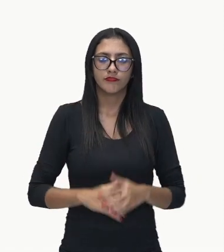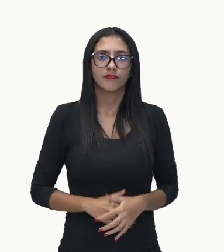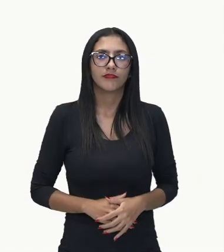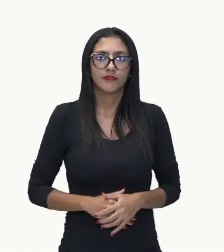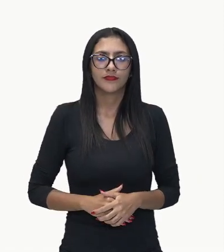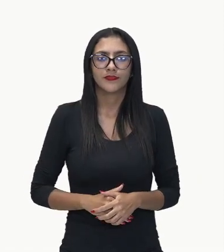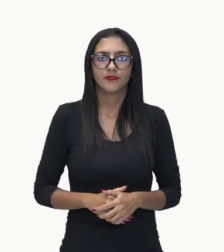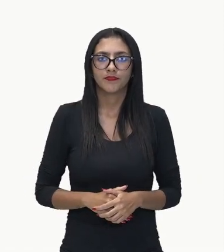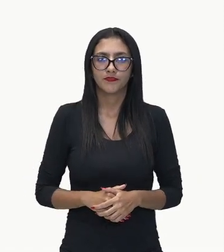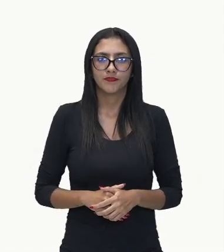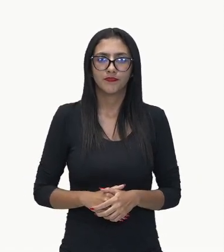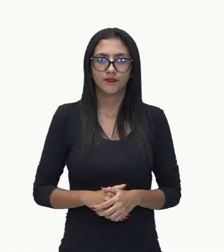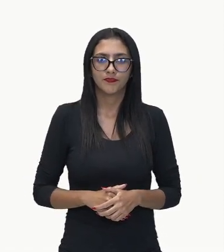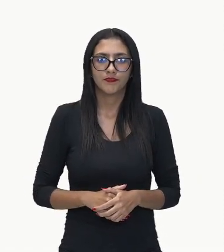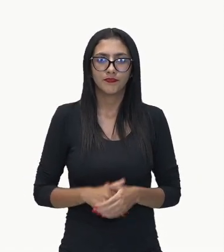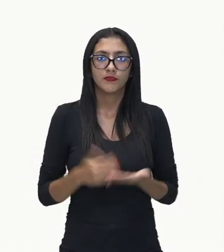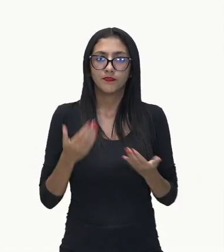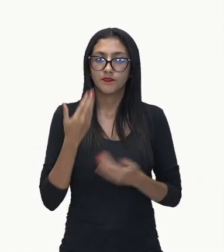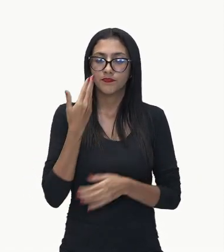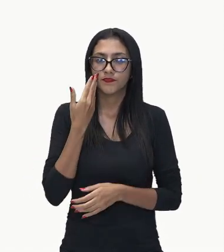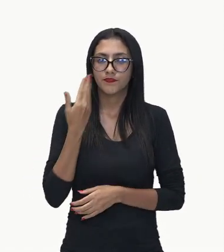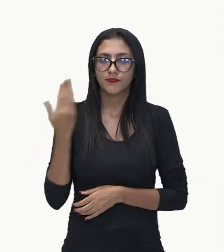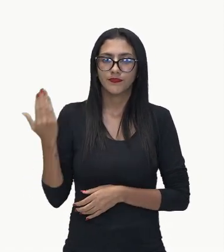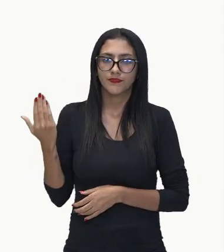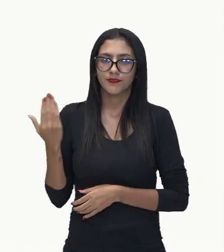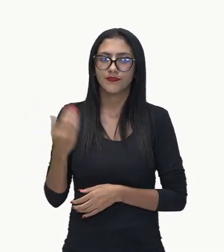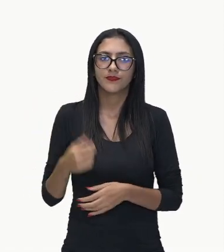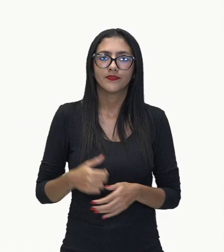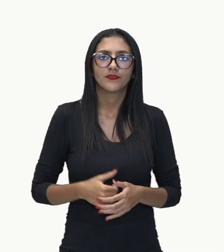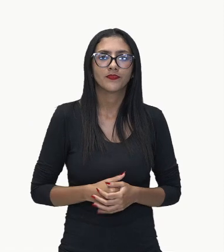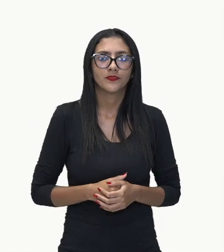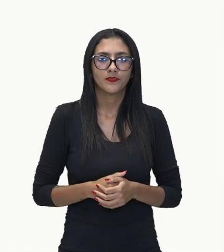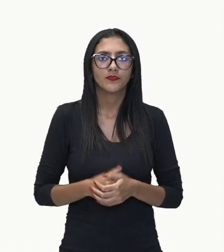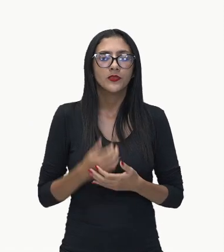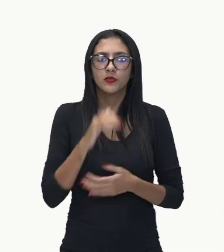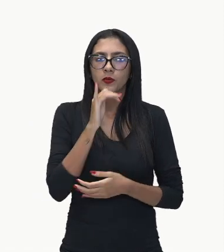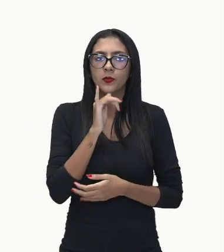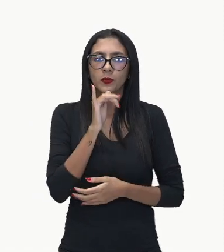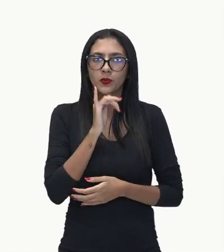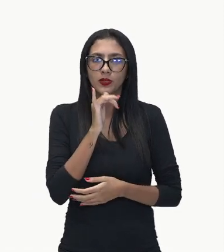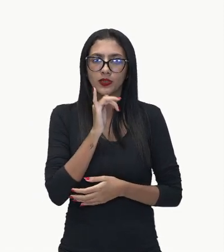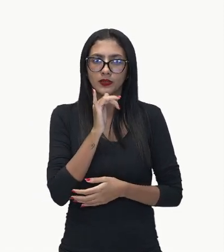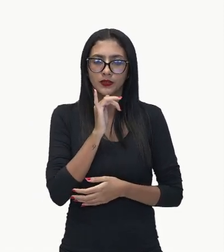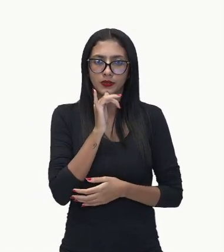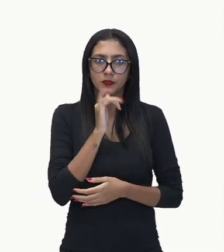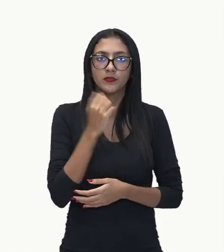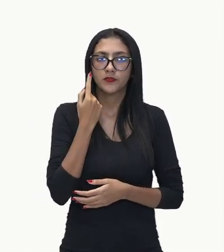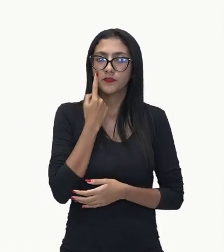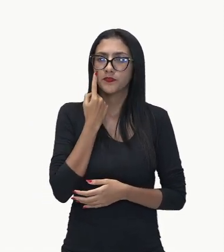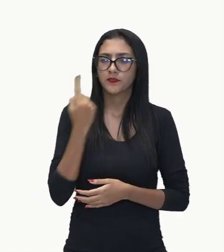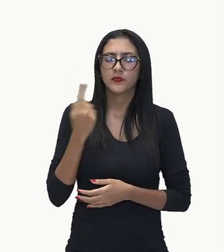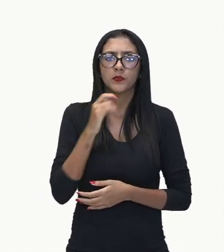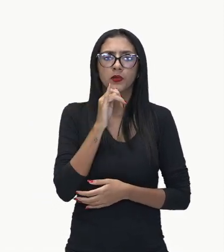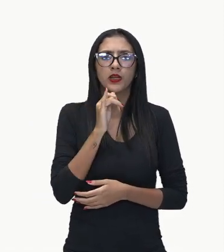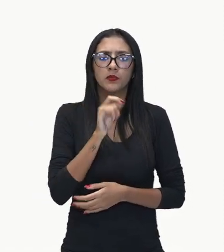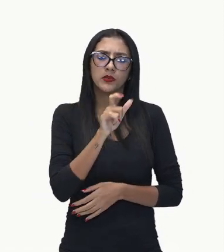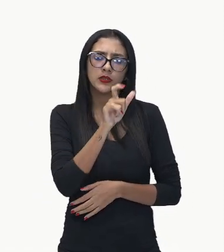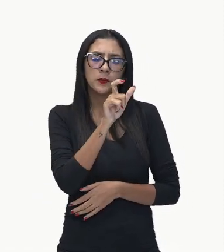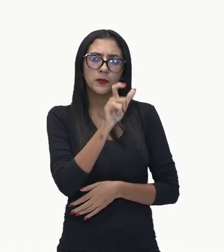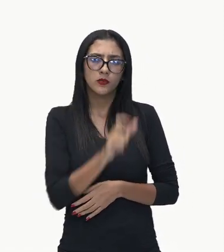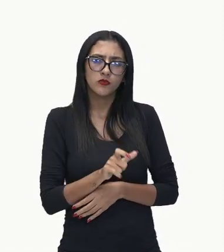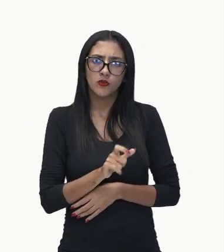vão observar aí na cartela esse exemplo. Né? Esse indivíduo, ele tem